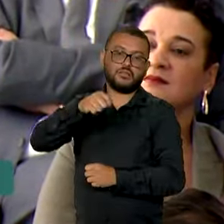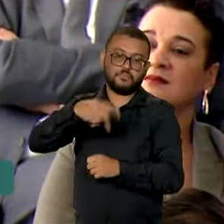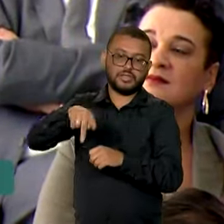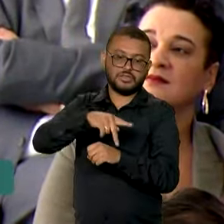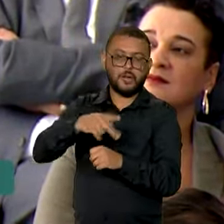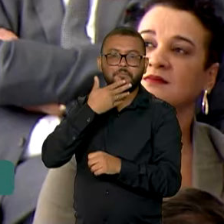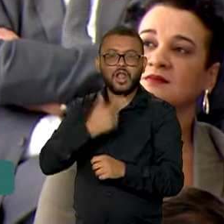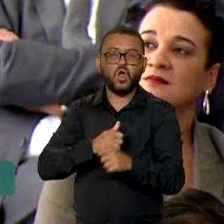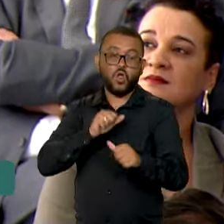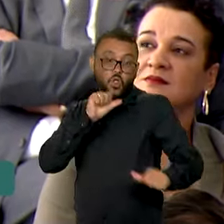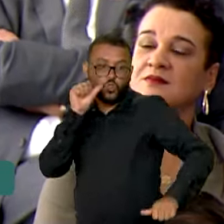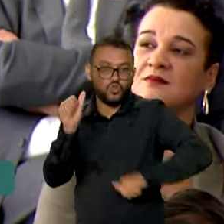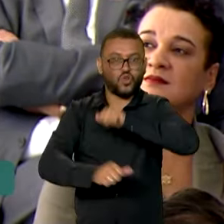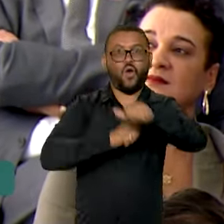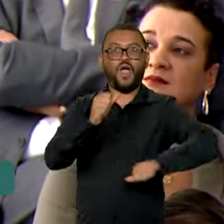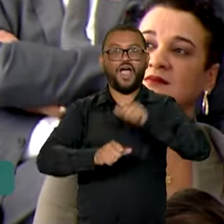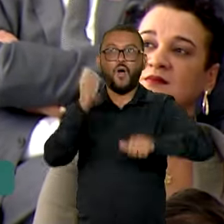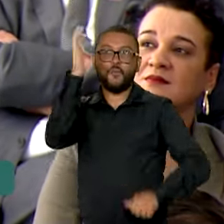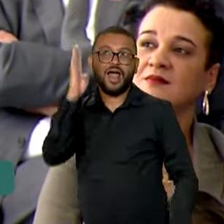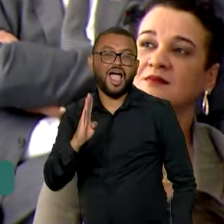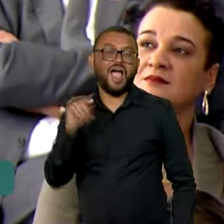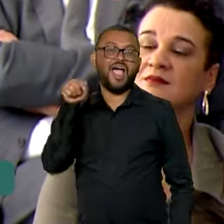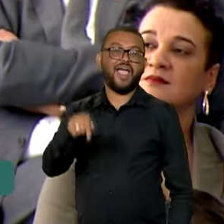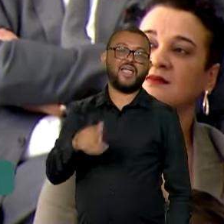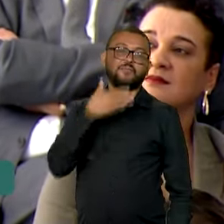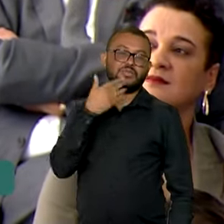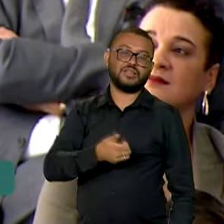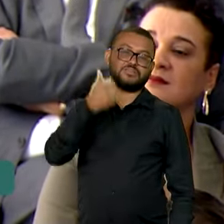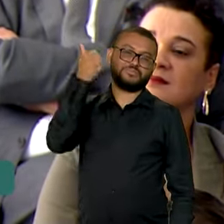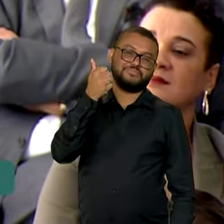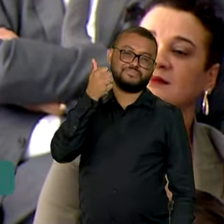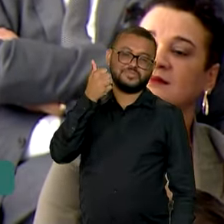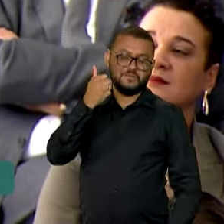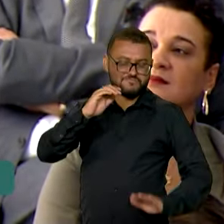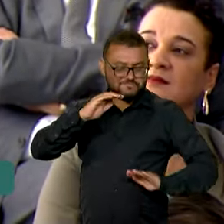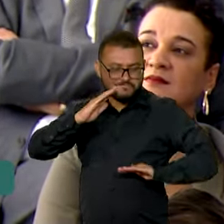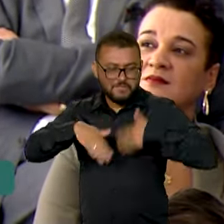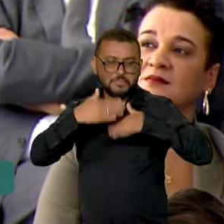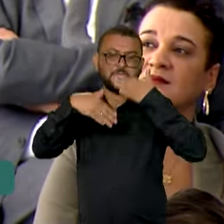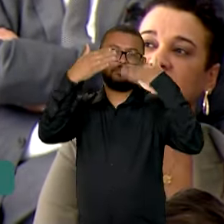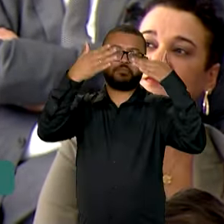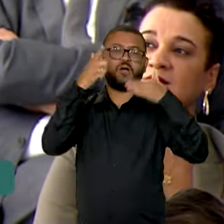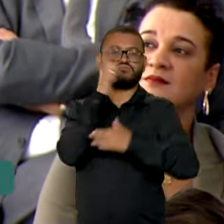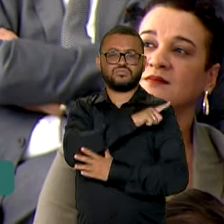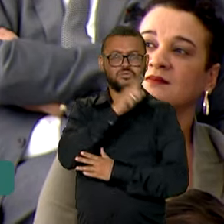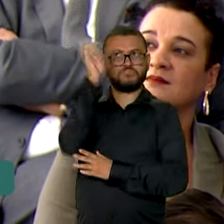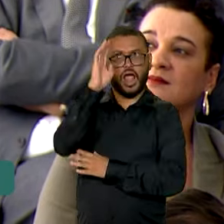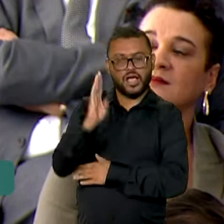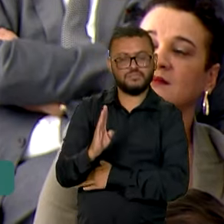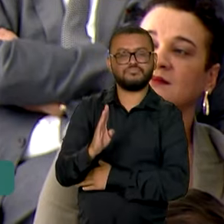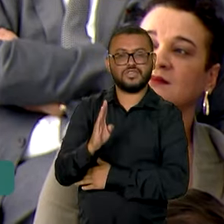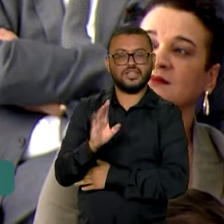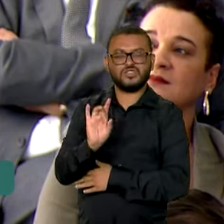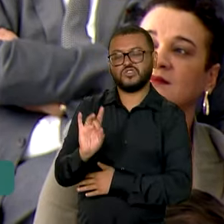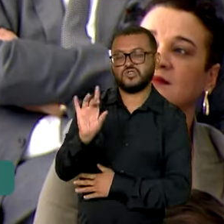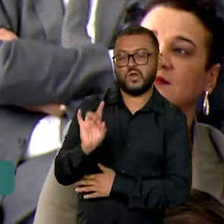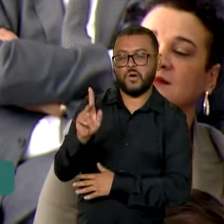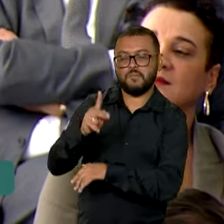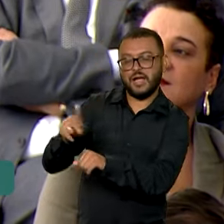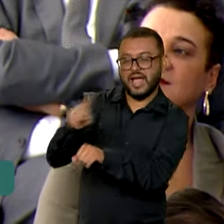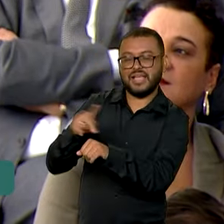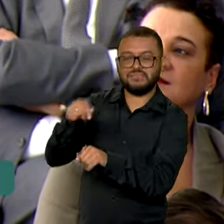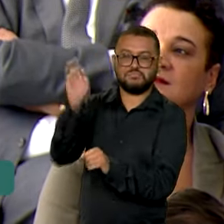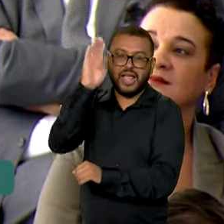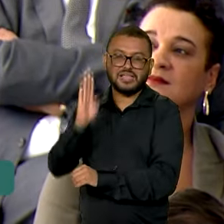transforma esse país num país definitivamente desenvolvido. A gente não quer um país de gente